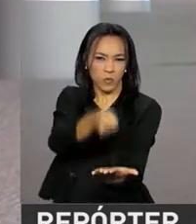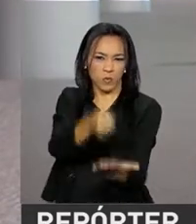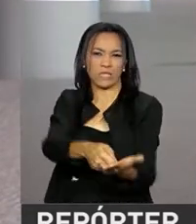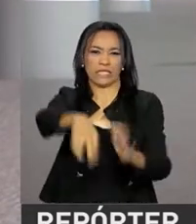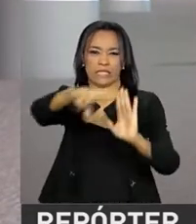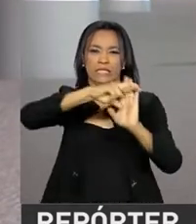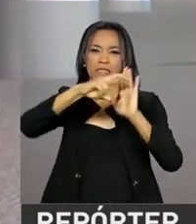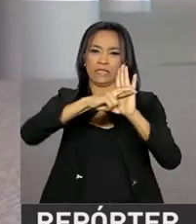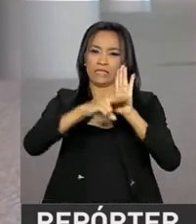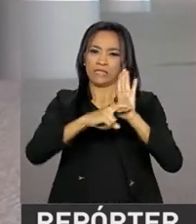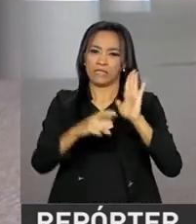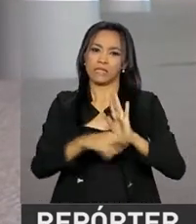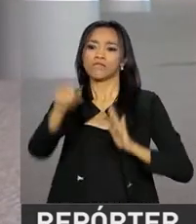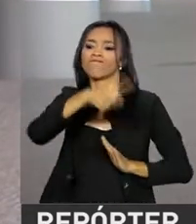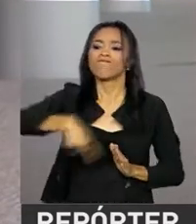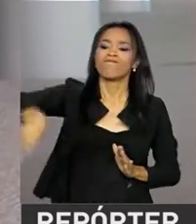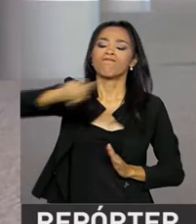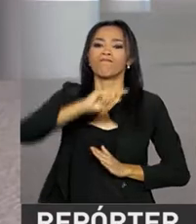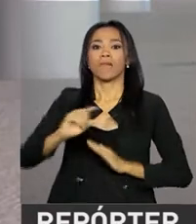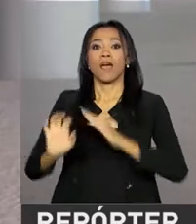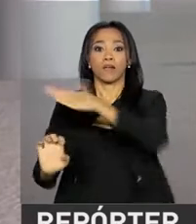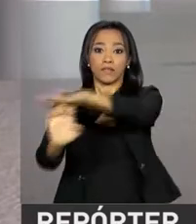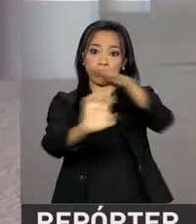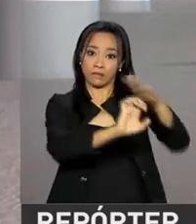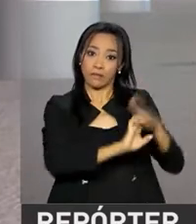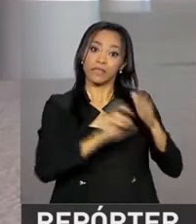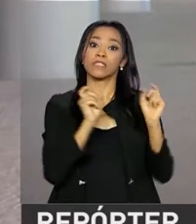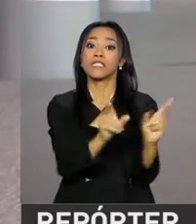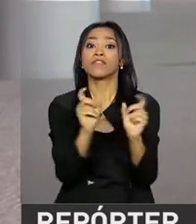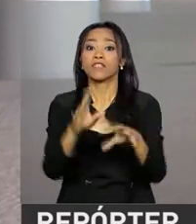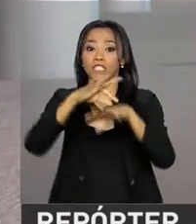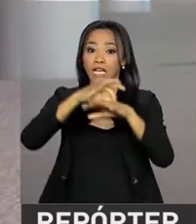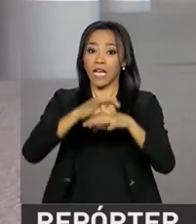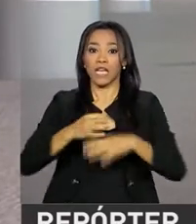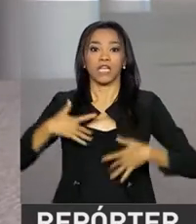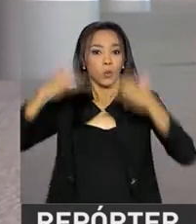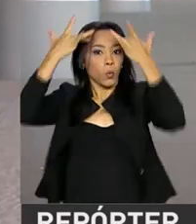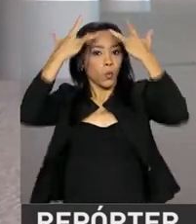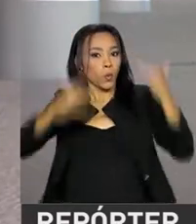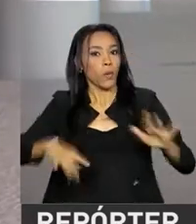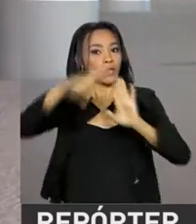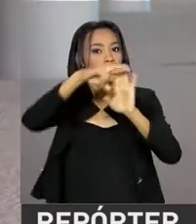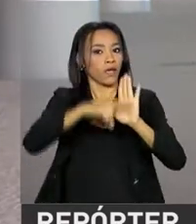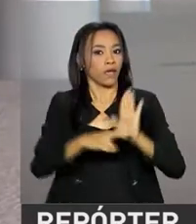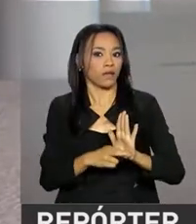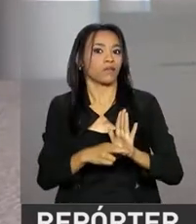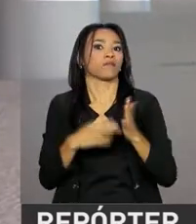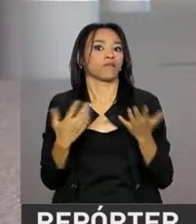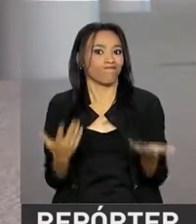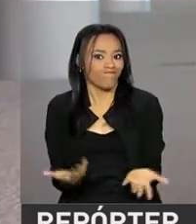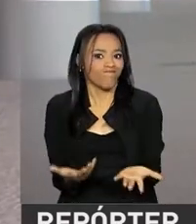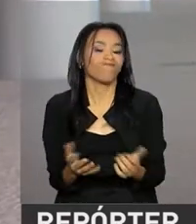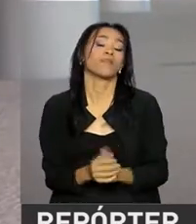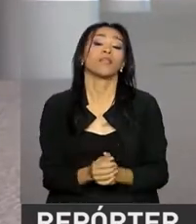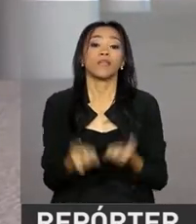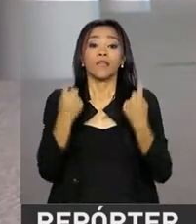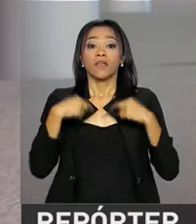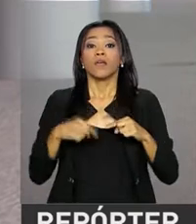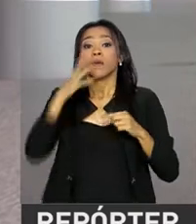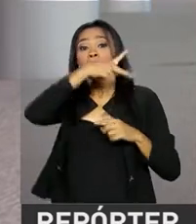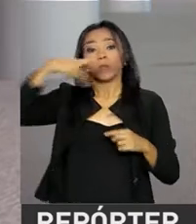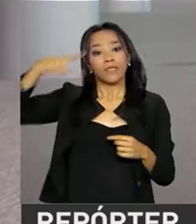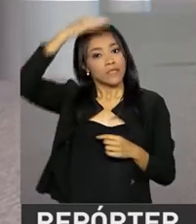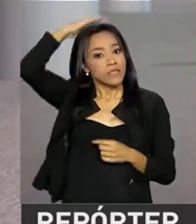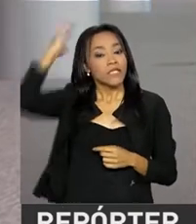aos frigoríficos brasileiros que descumprirem as regras sanitárias para o presidente as propostas também